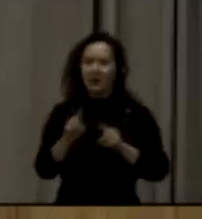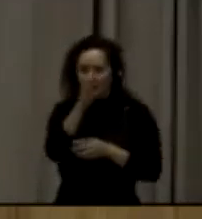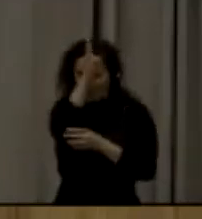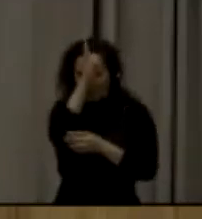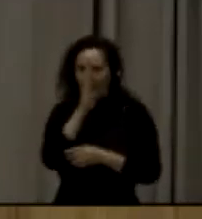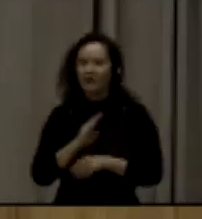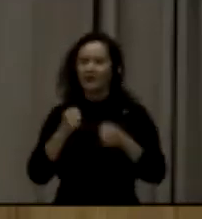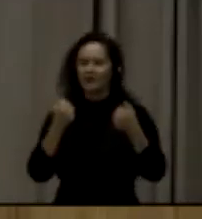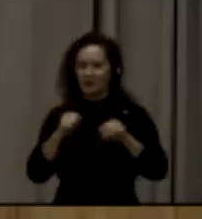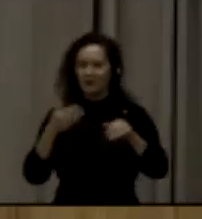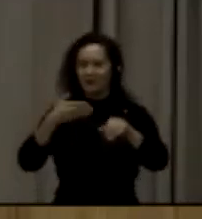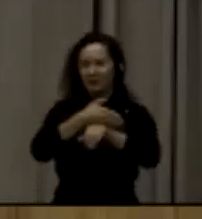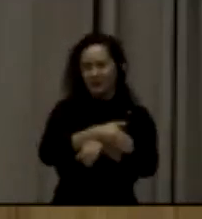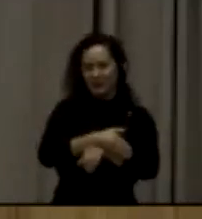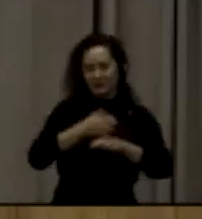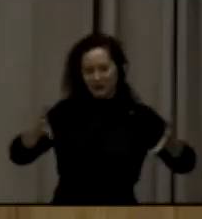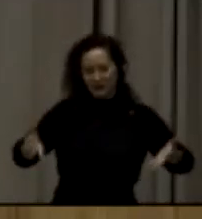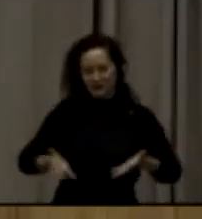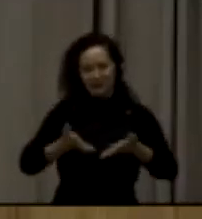universalizar o acesso,